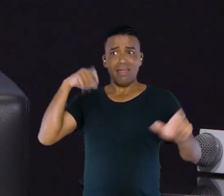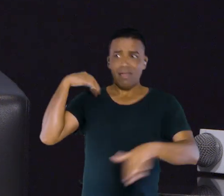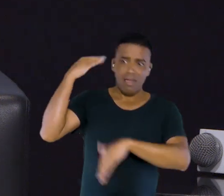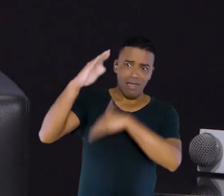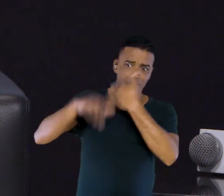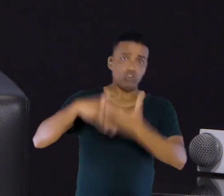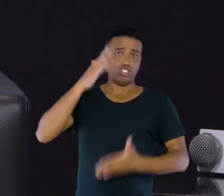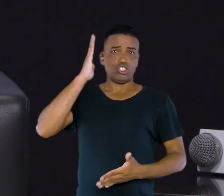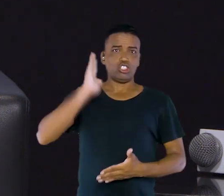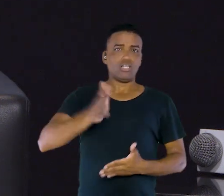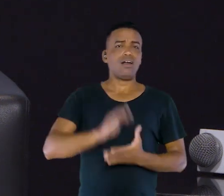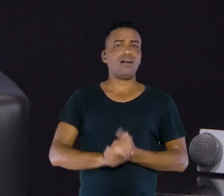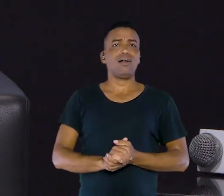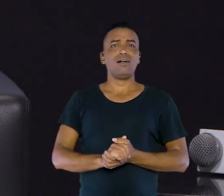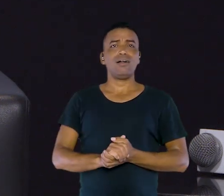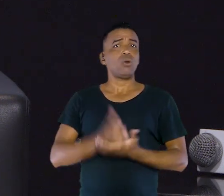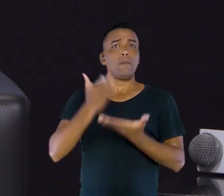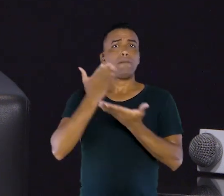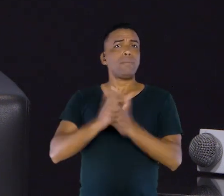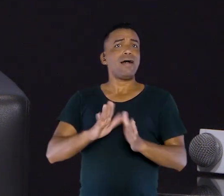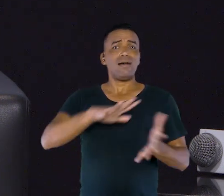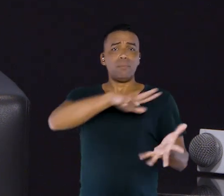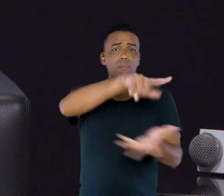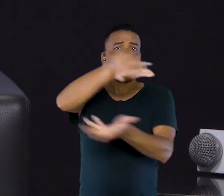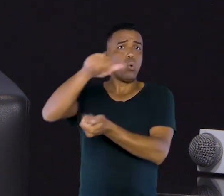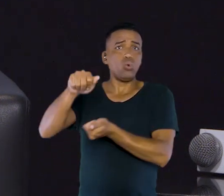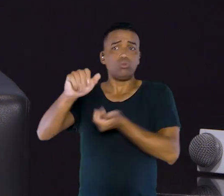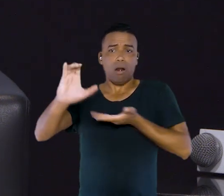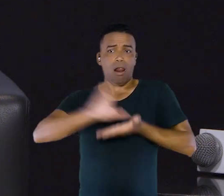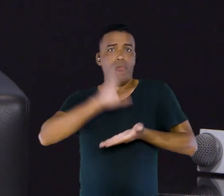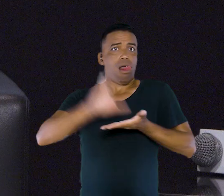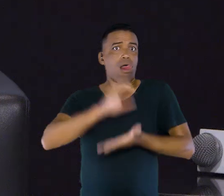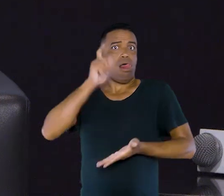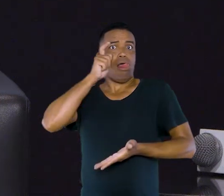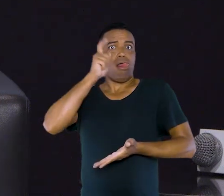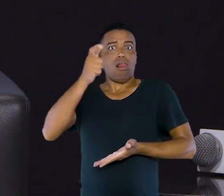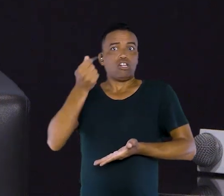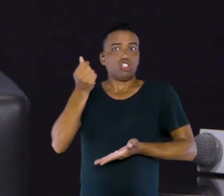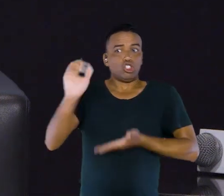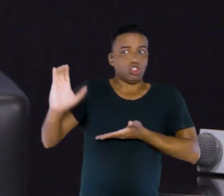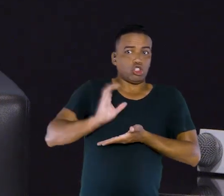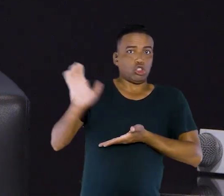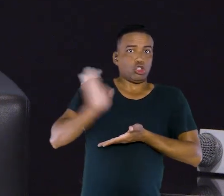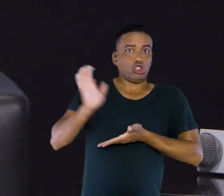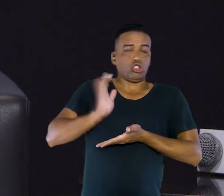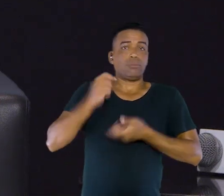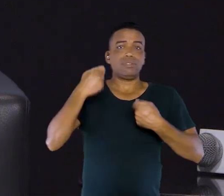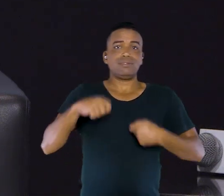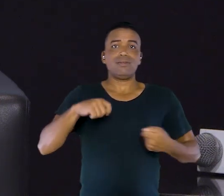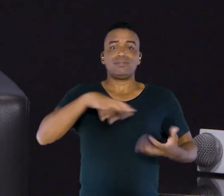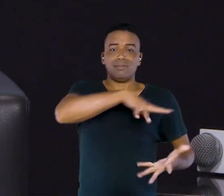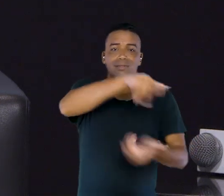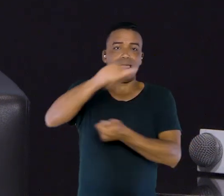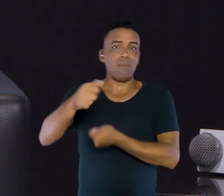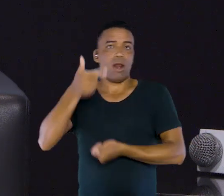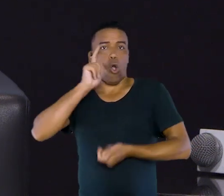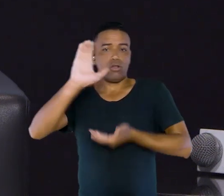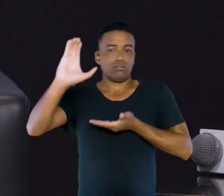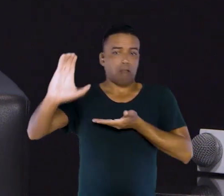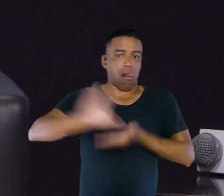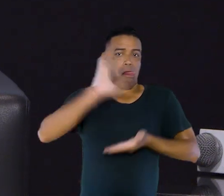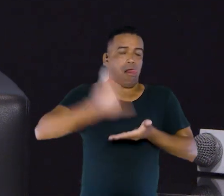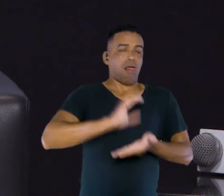independentes e evoluídos assim, por que não param de usar a terra para acumular lucro? Para que precisam da terra para suas